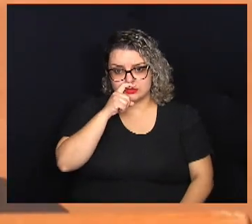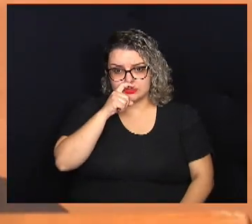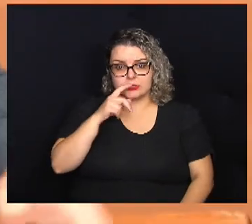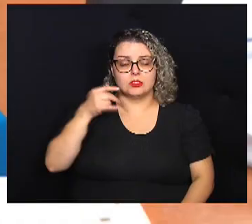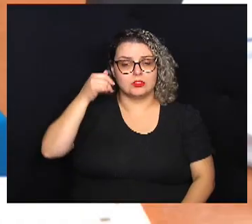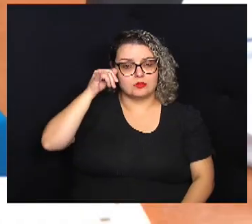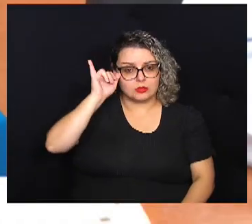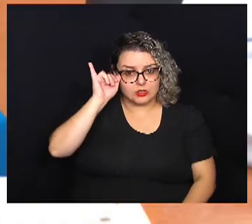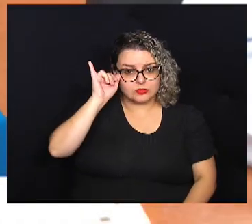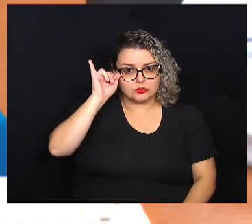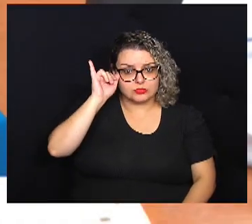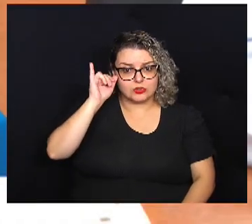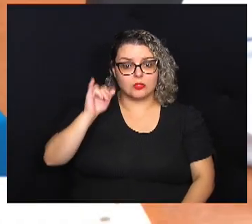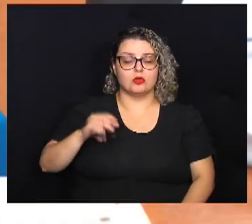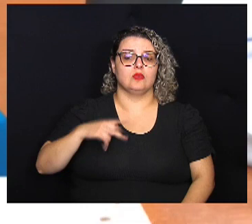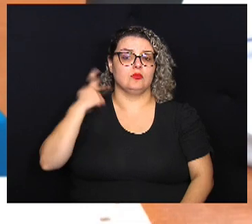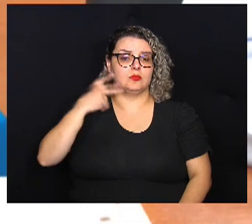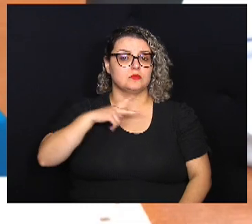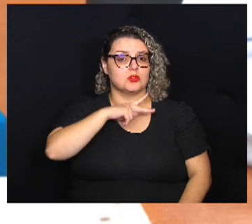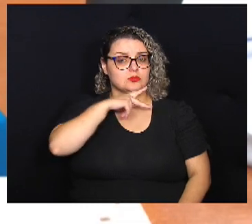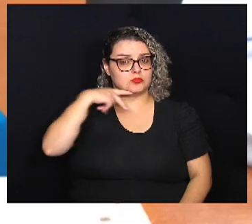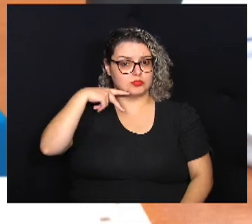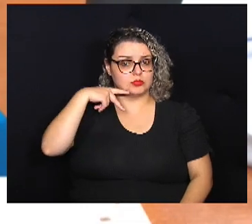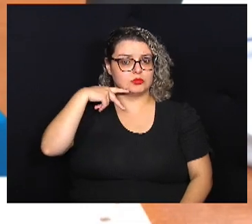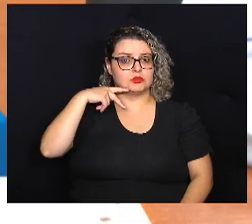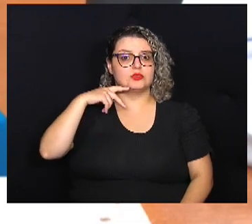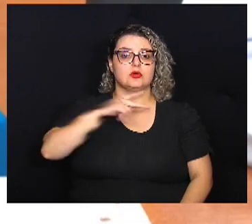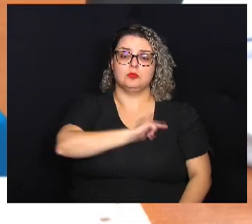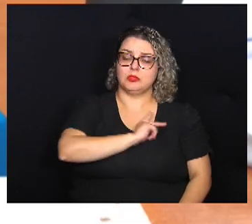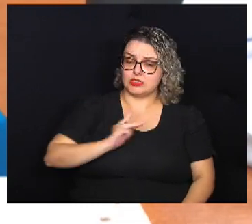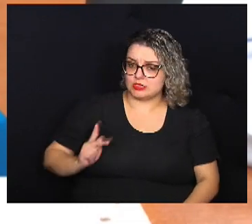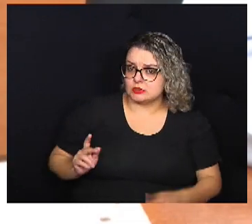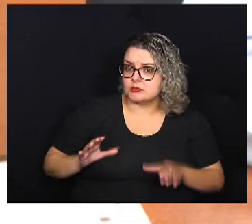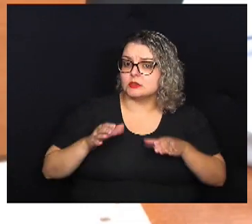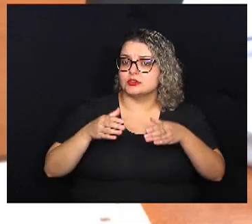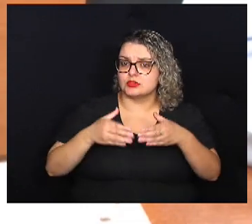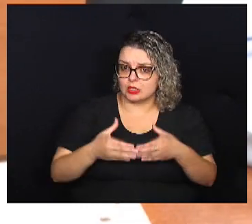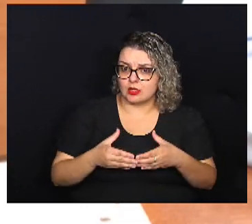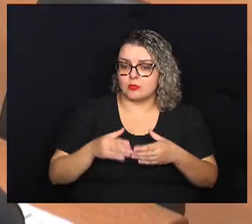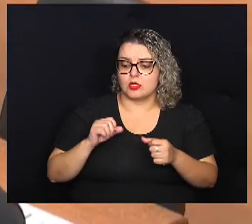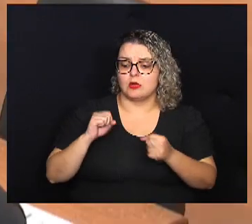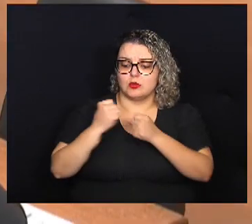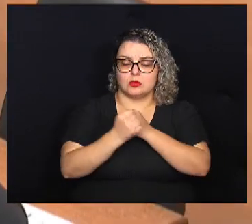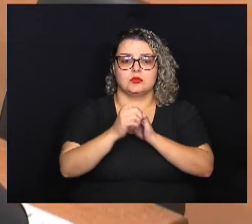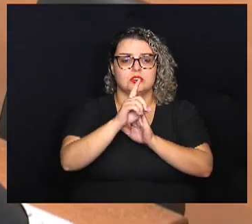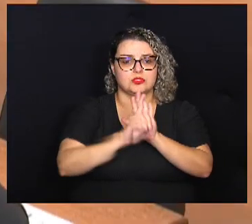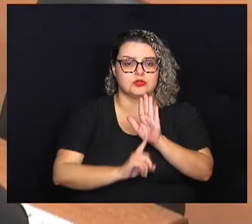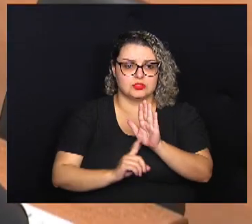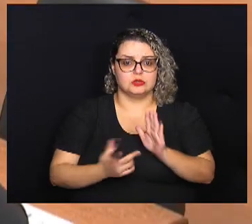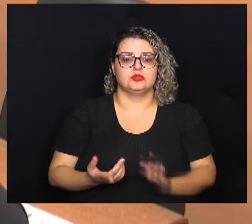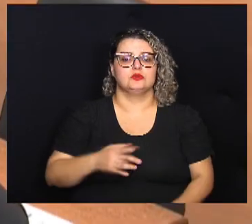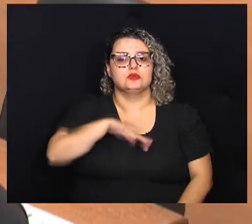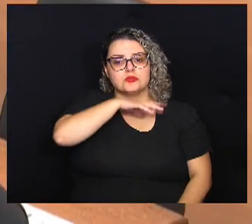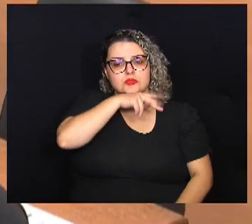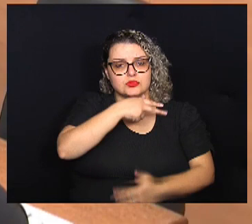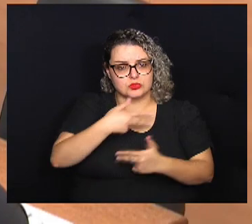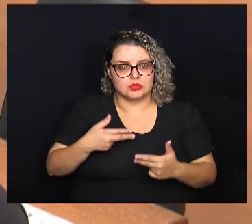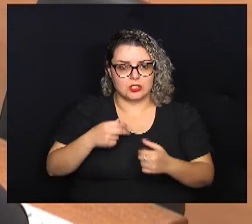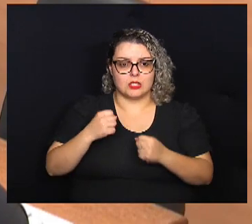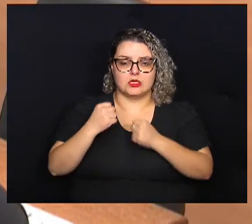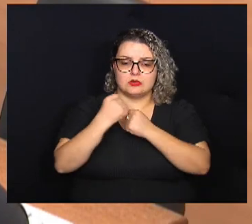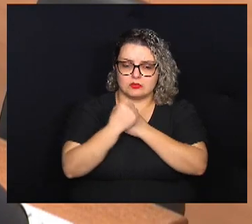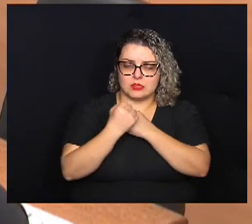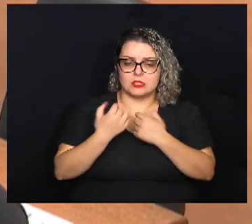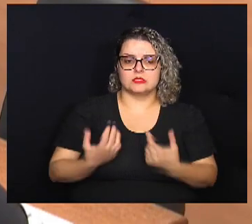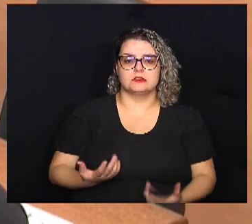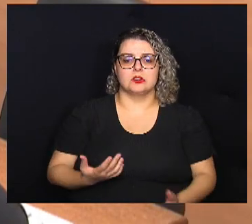Paulo Búfalo, o vereador Permínio Monteiro, presidente da Comissão de Proteção e Defesa dos Direitos dos Animais, colocou